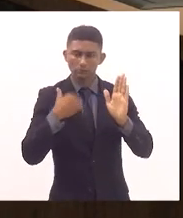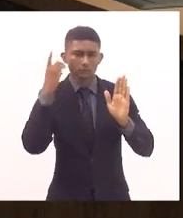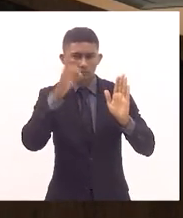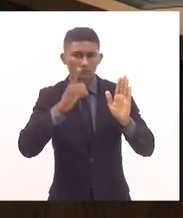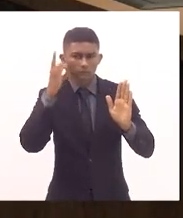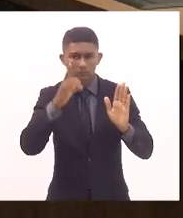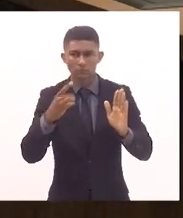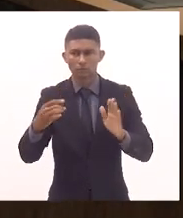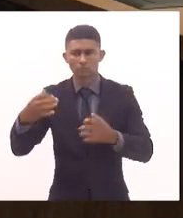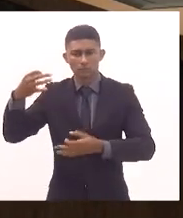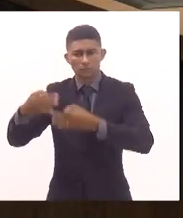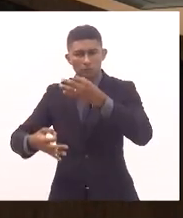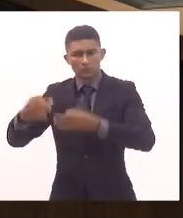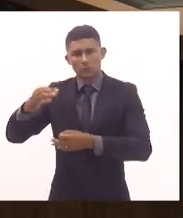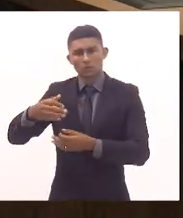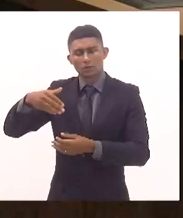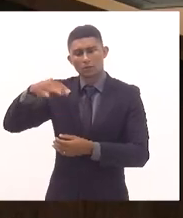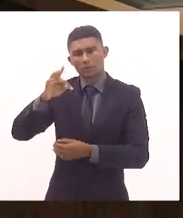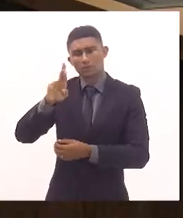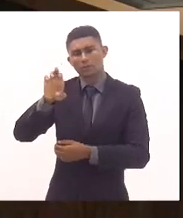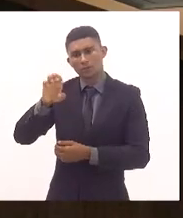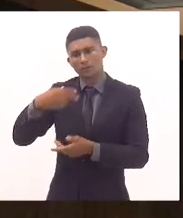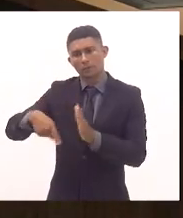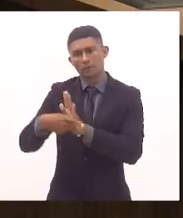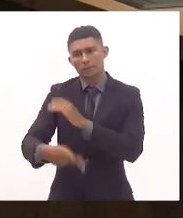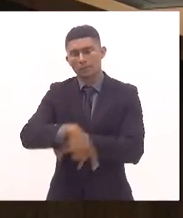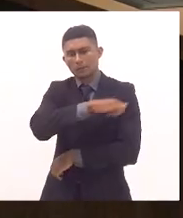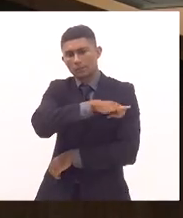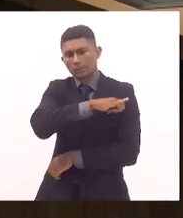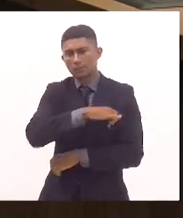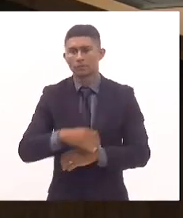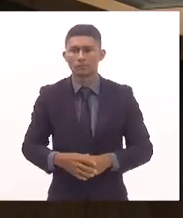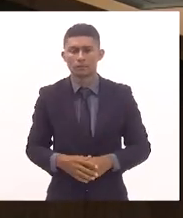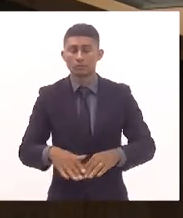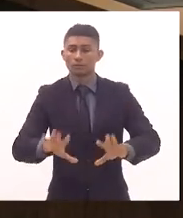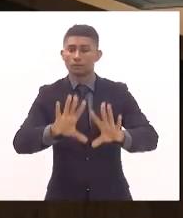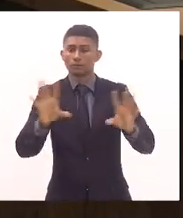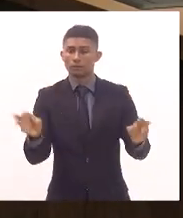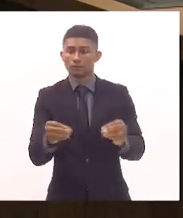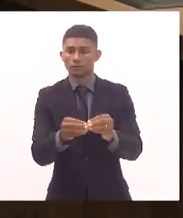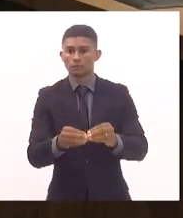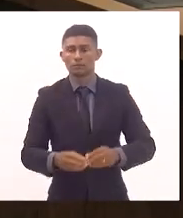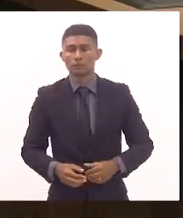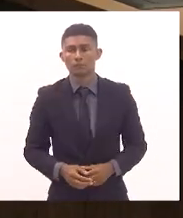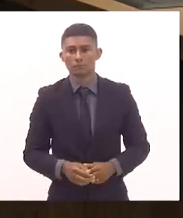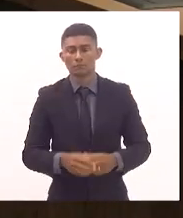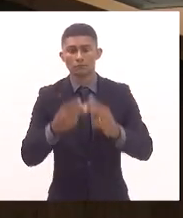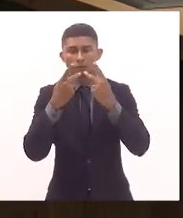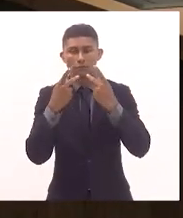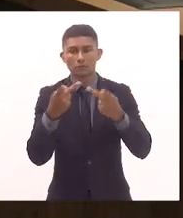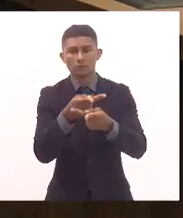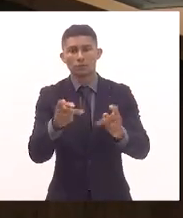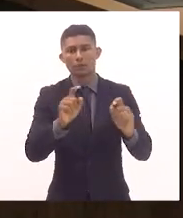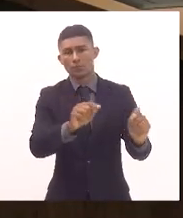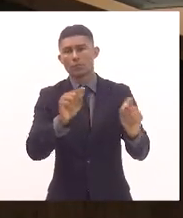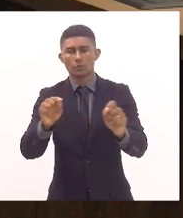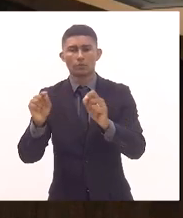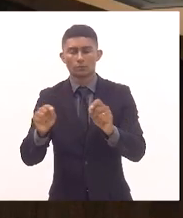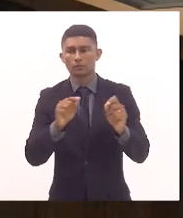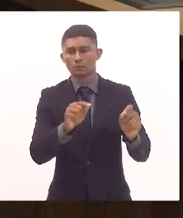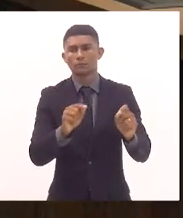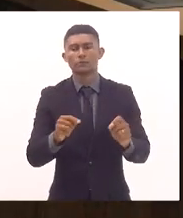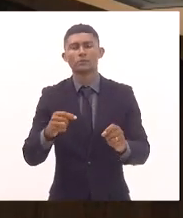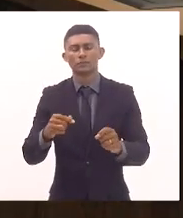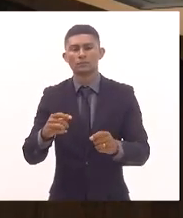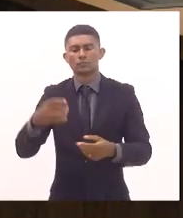Tribunal Regional Eleitoral do Rio de Janeiro. Para finalizar, senhora presidente, eu quero dizer o seguinte: confio